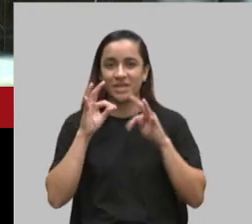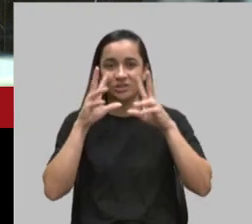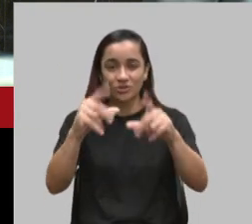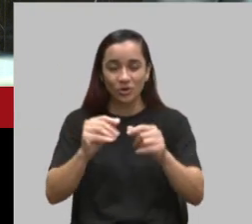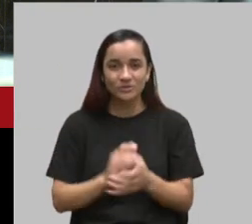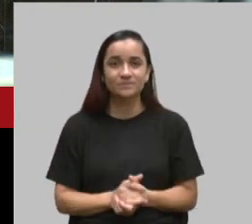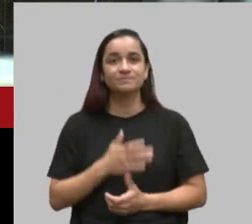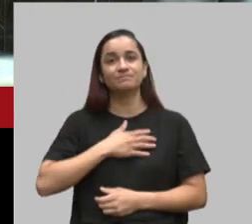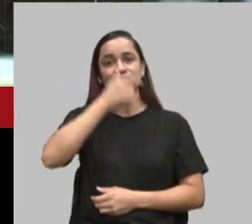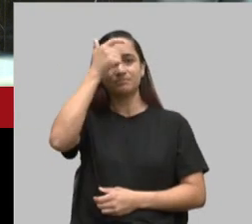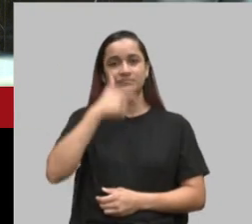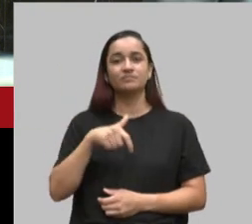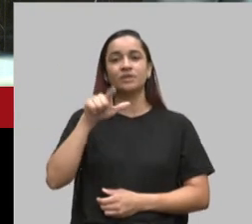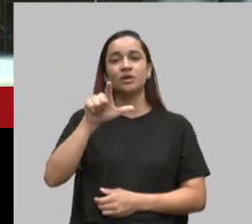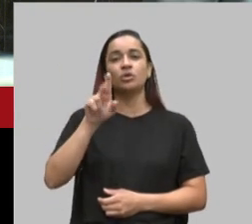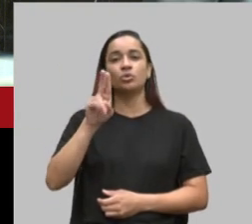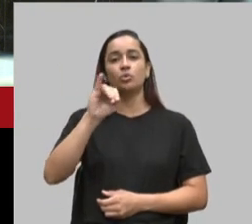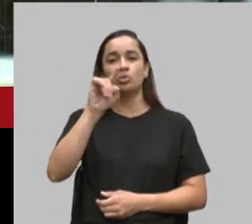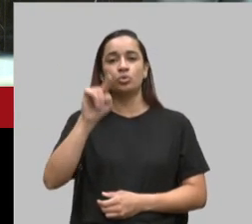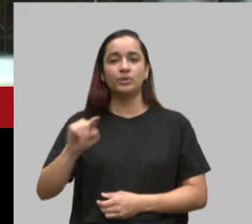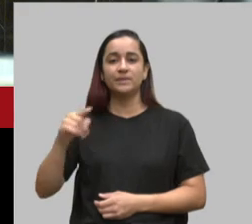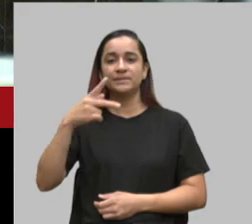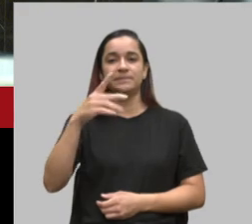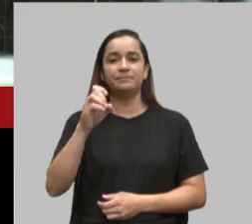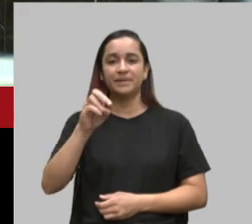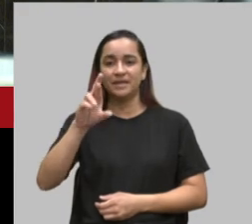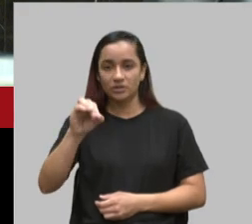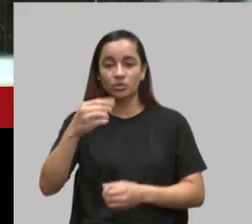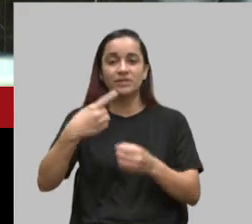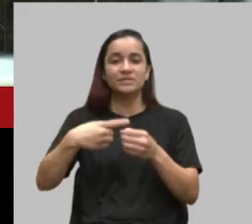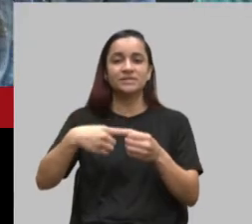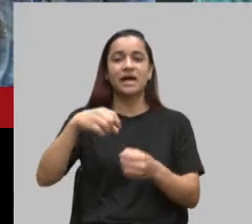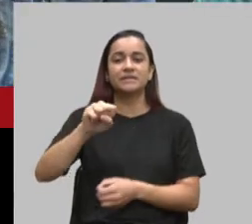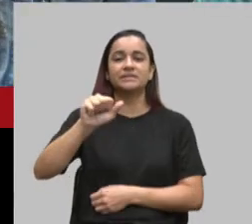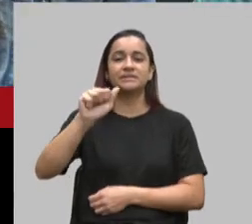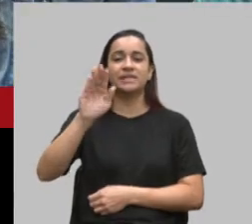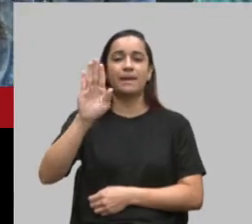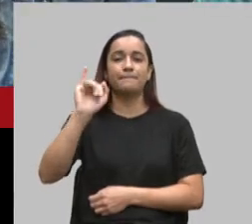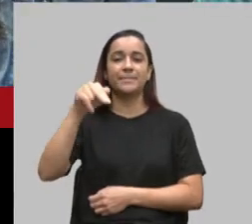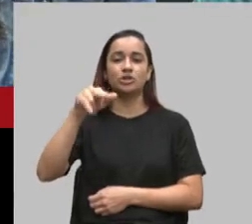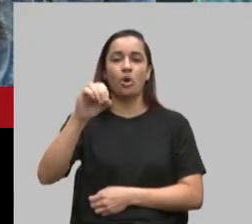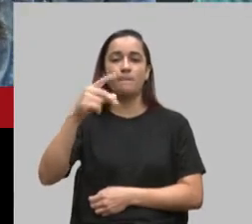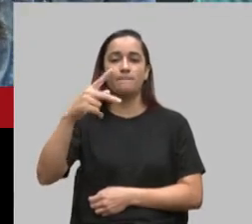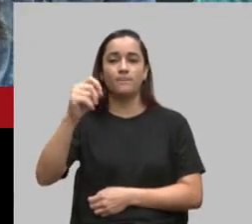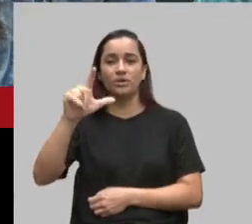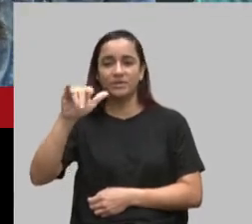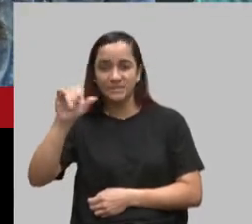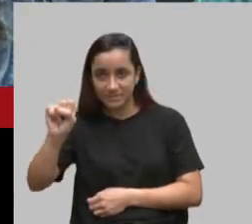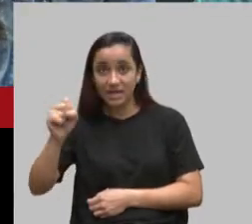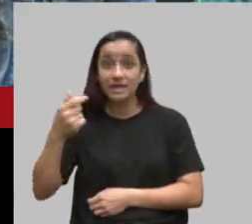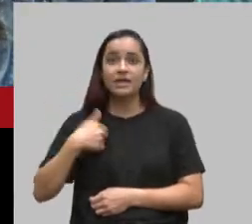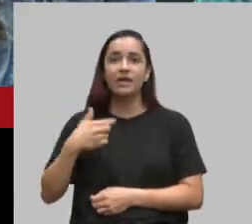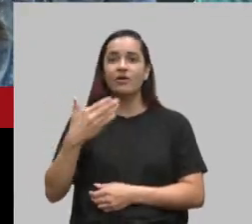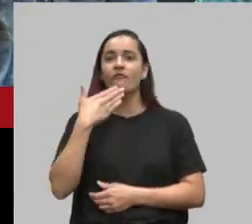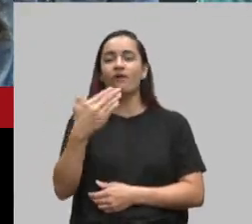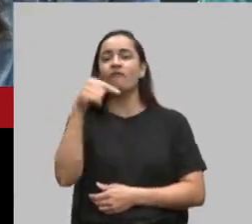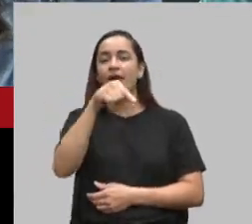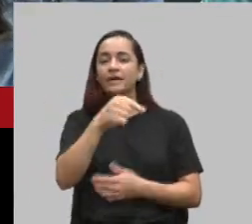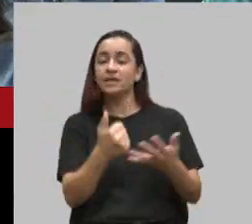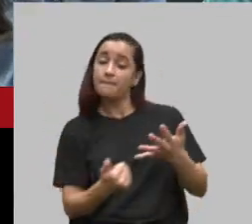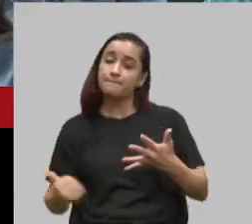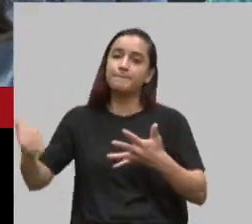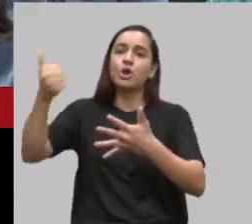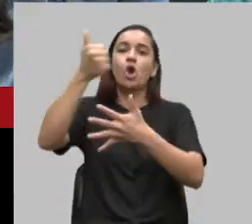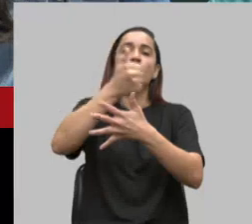luí Pedro do Polo médi espinhaço lá da cidade de Sabinópolis e e eu sou a favor da priorização dessa proposta pelo